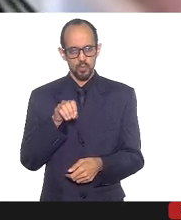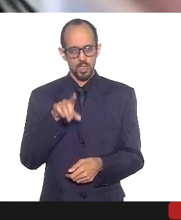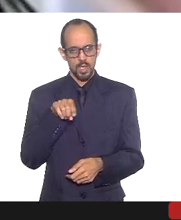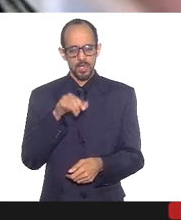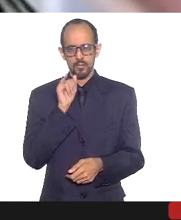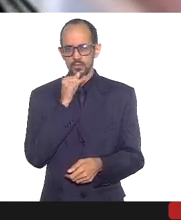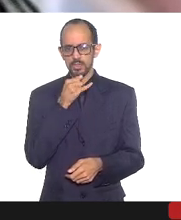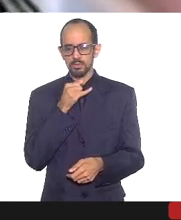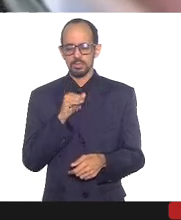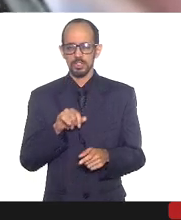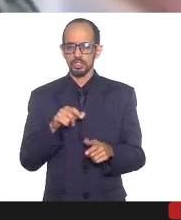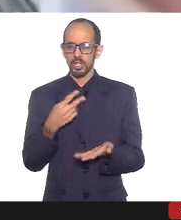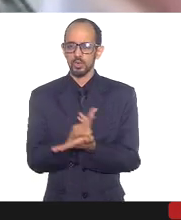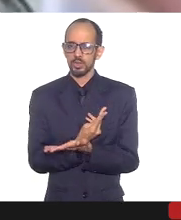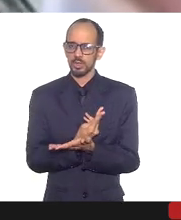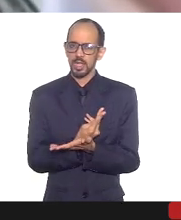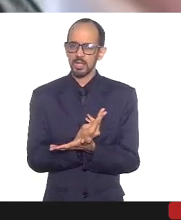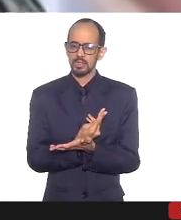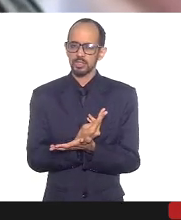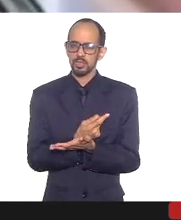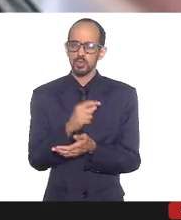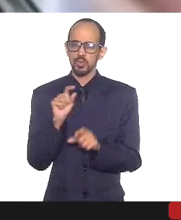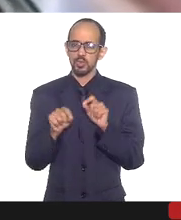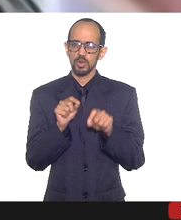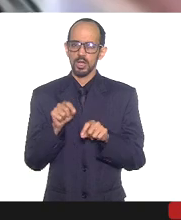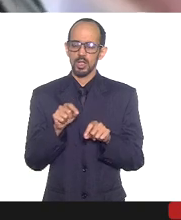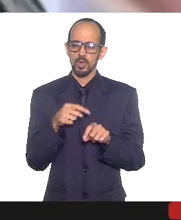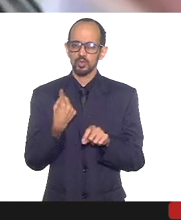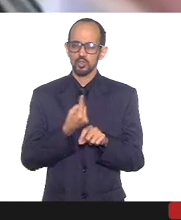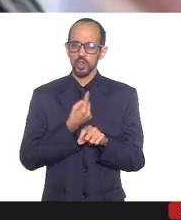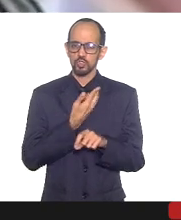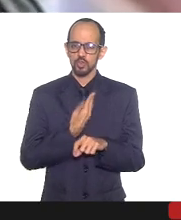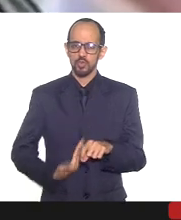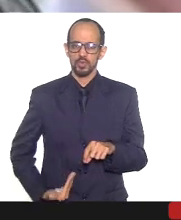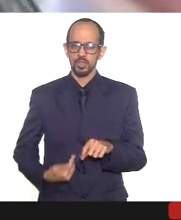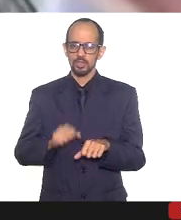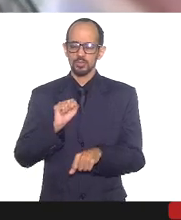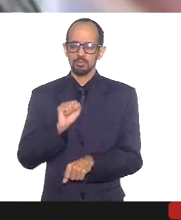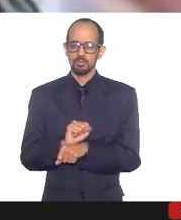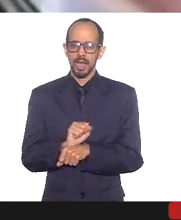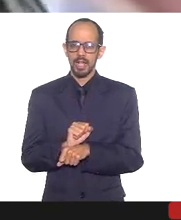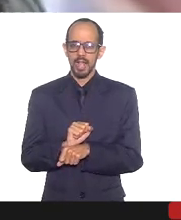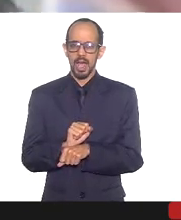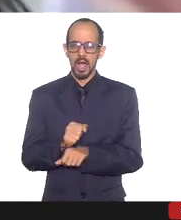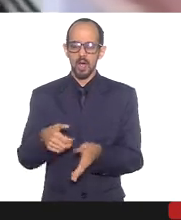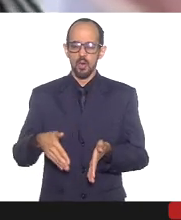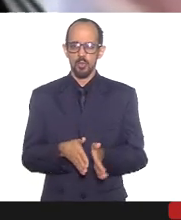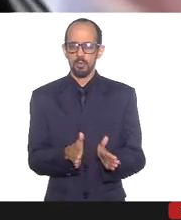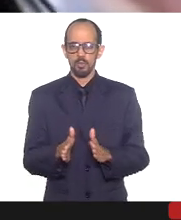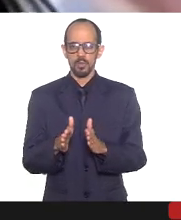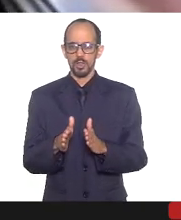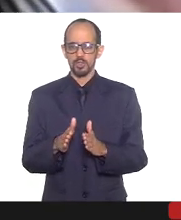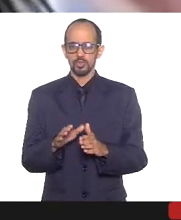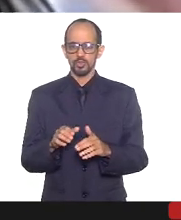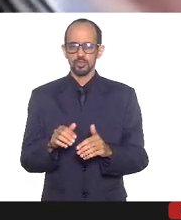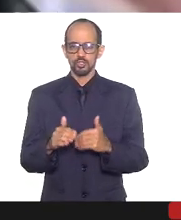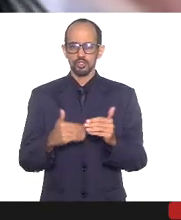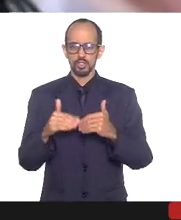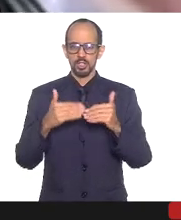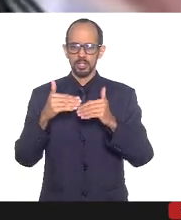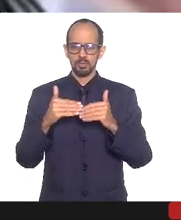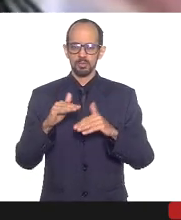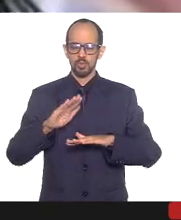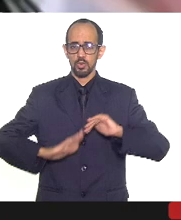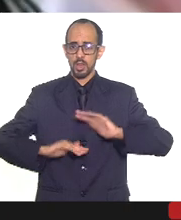os nossos governantes congelaram o plano de carreira, triênios, quinquênios,